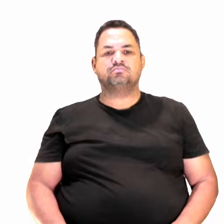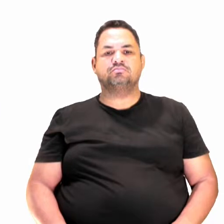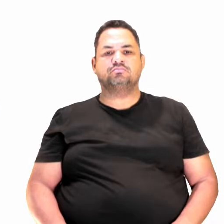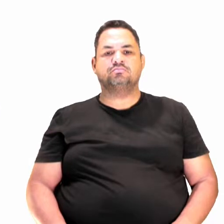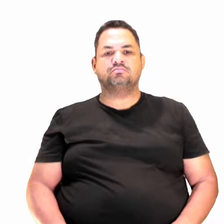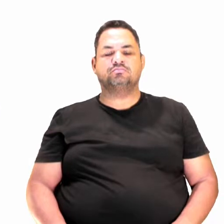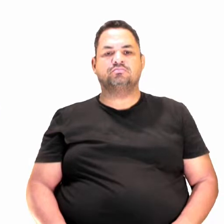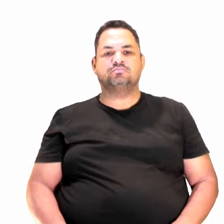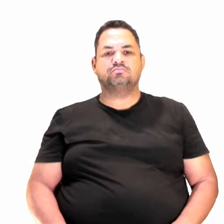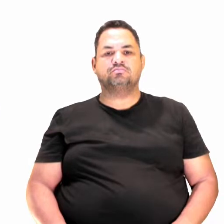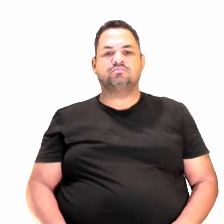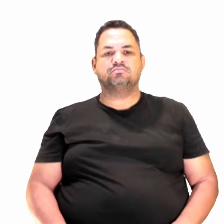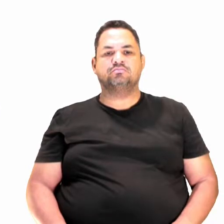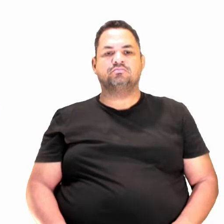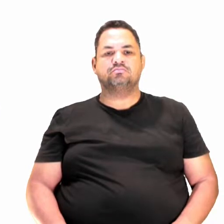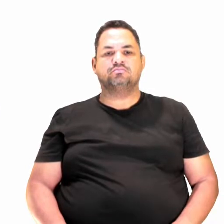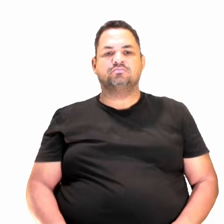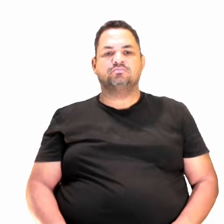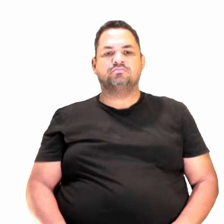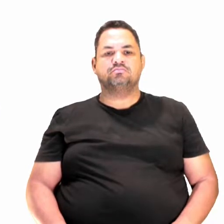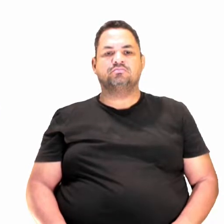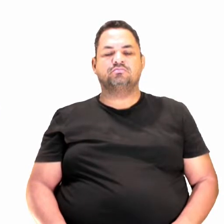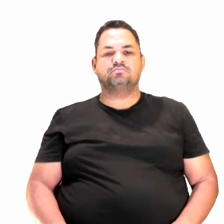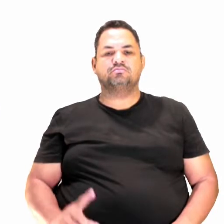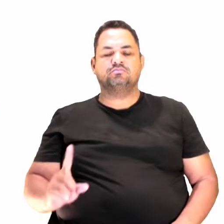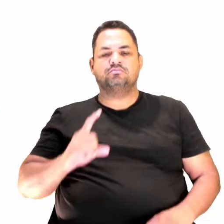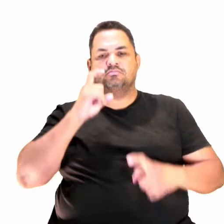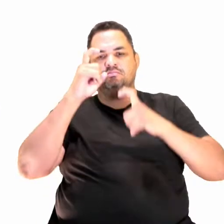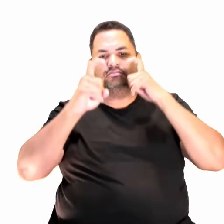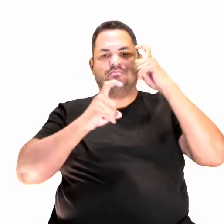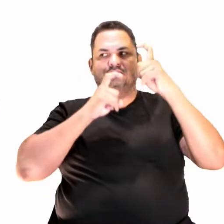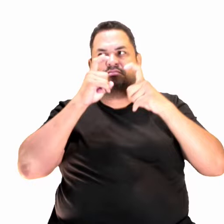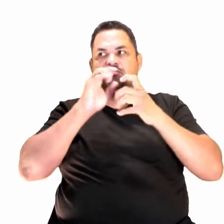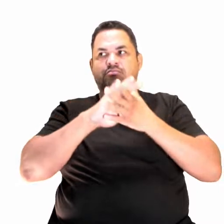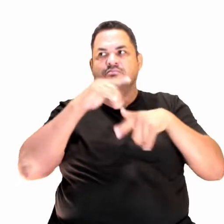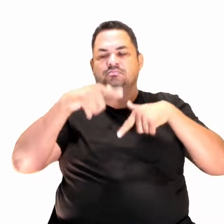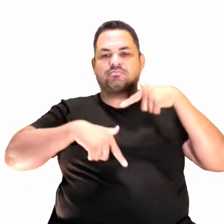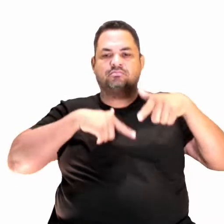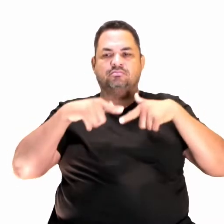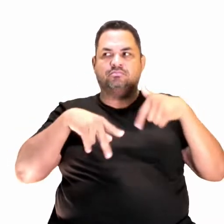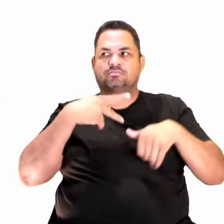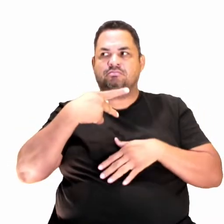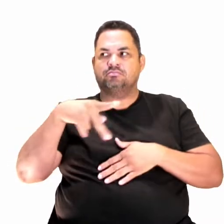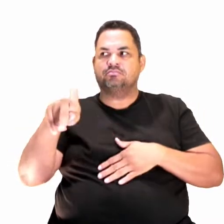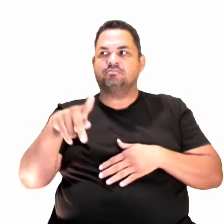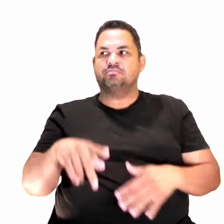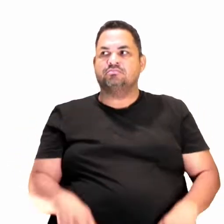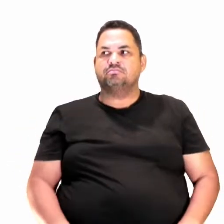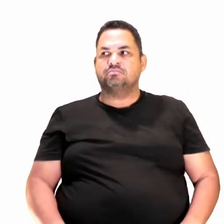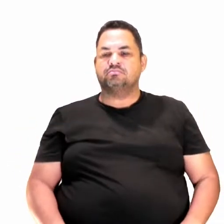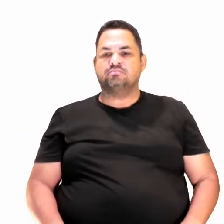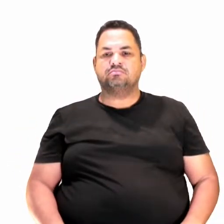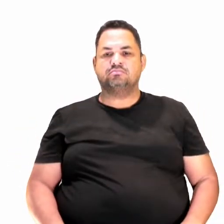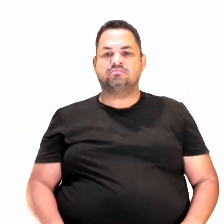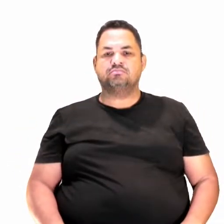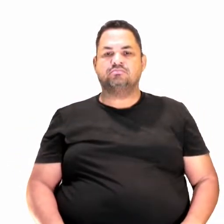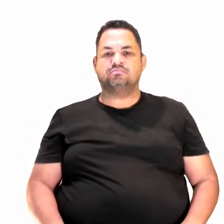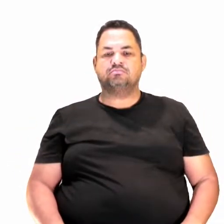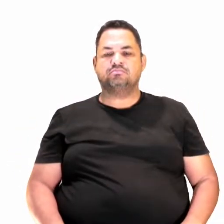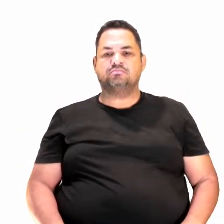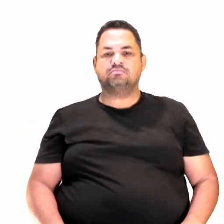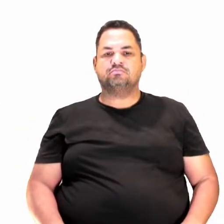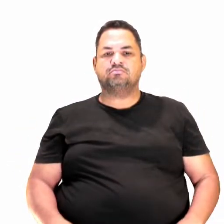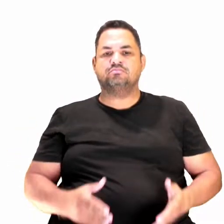marital status, ou seja, ele não se preocupa com o seu trabalho ou com sua marital status, ou seja,